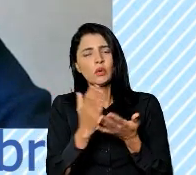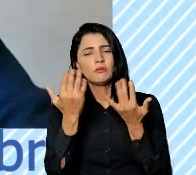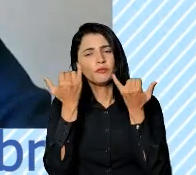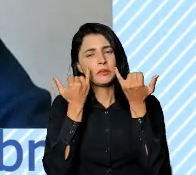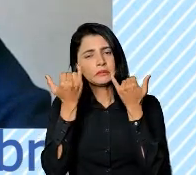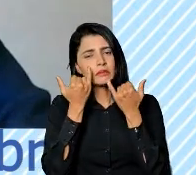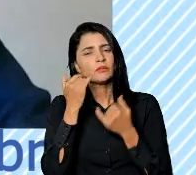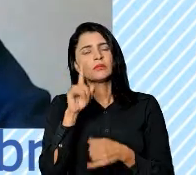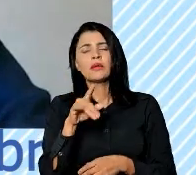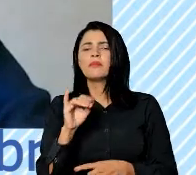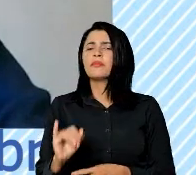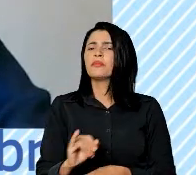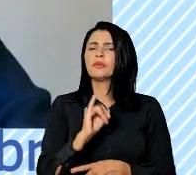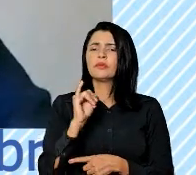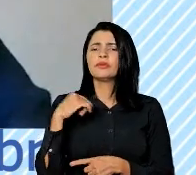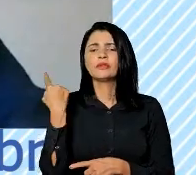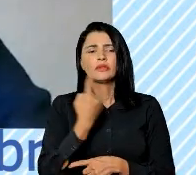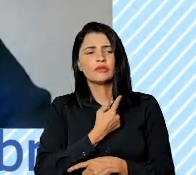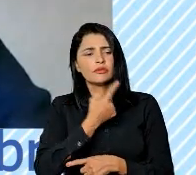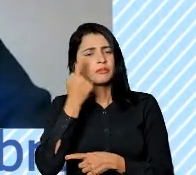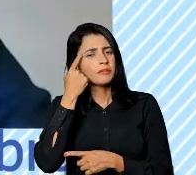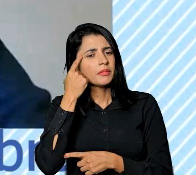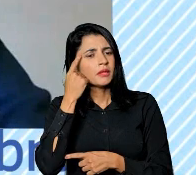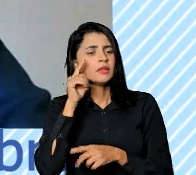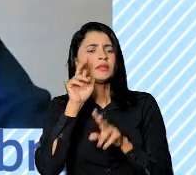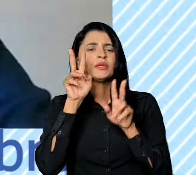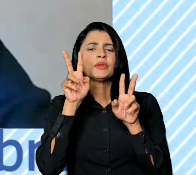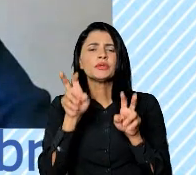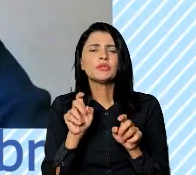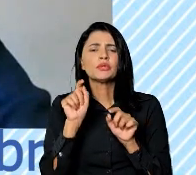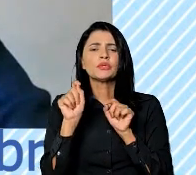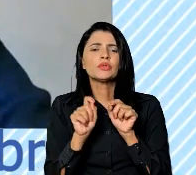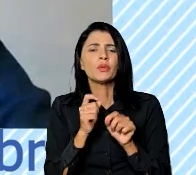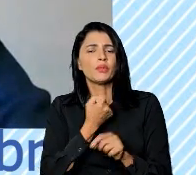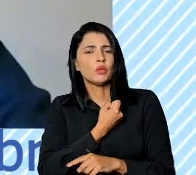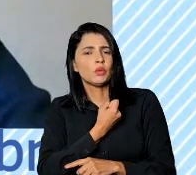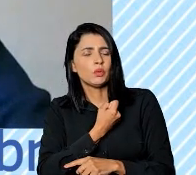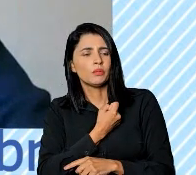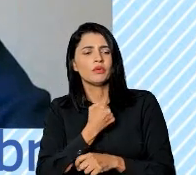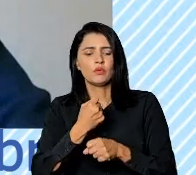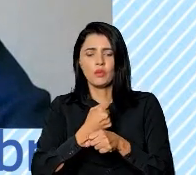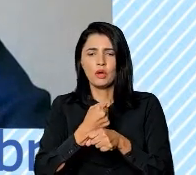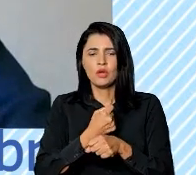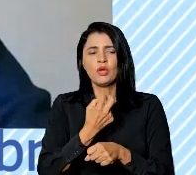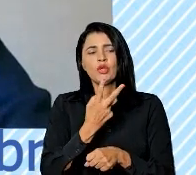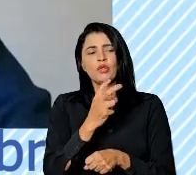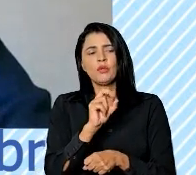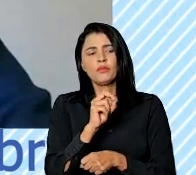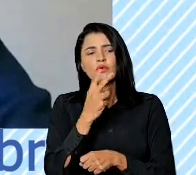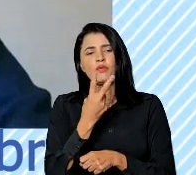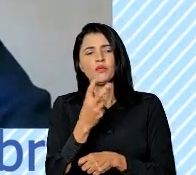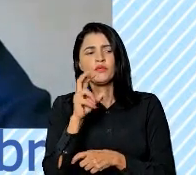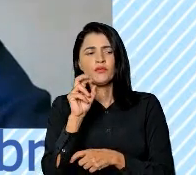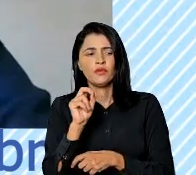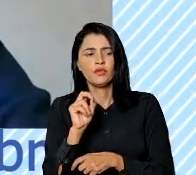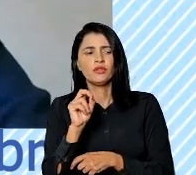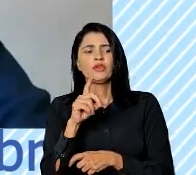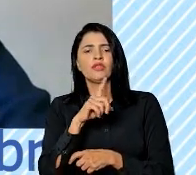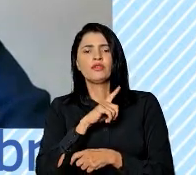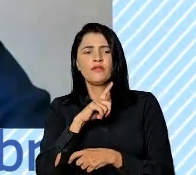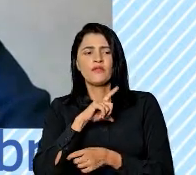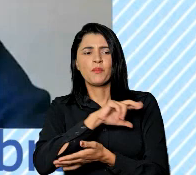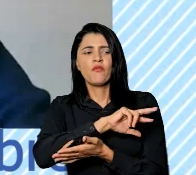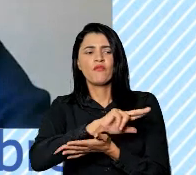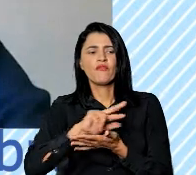gente pense e reflita a respeito dos números. Em 2020, tivemos um recorde de candidaturas